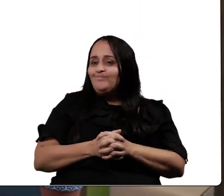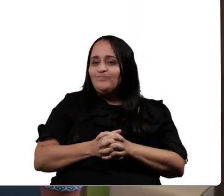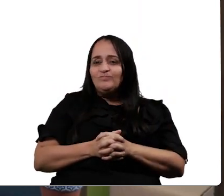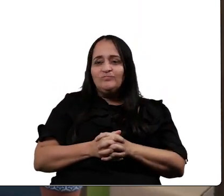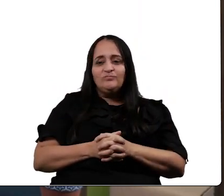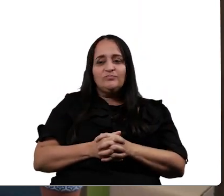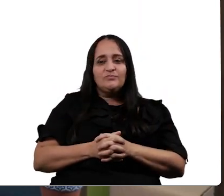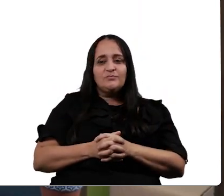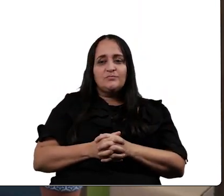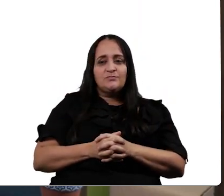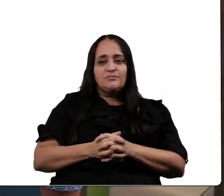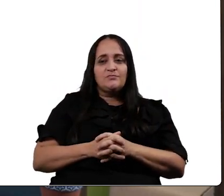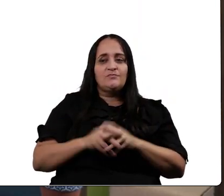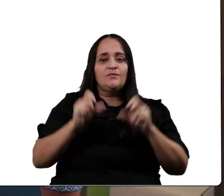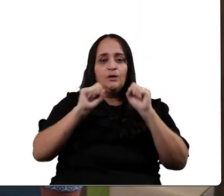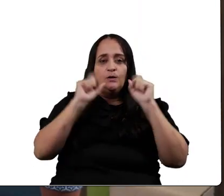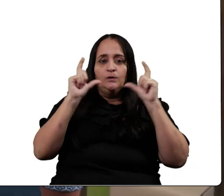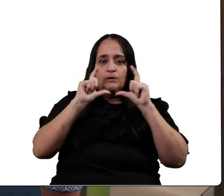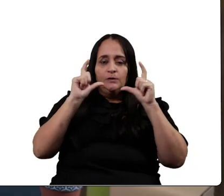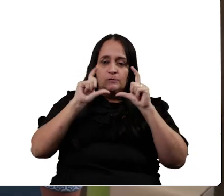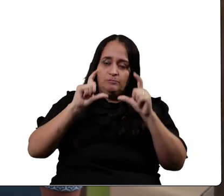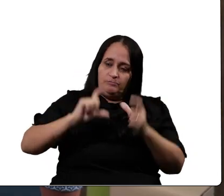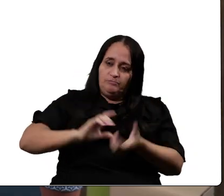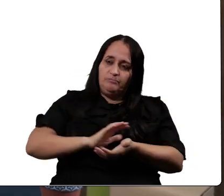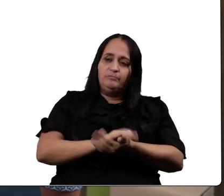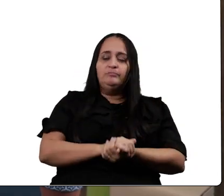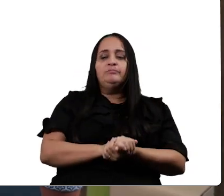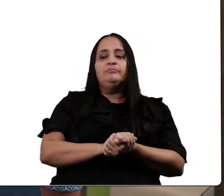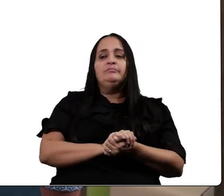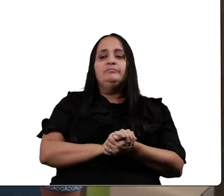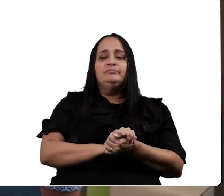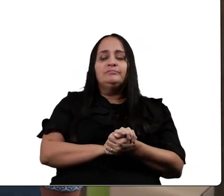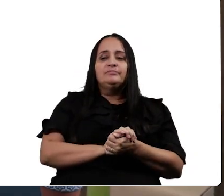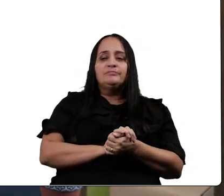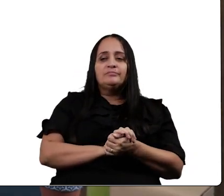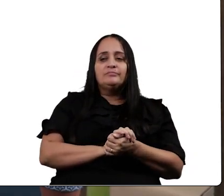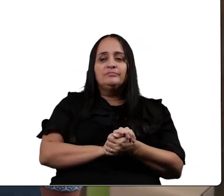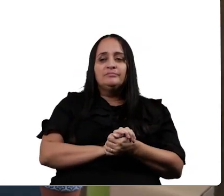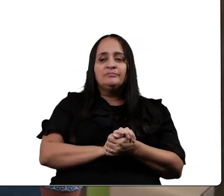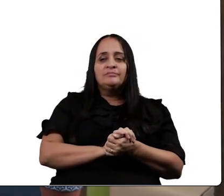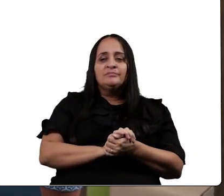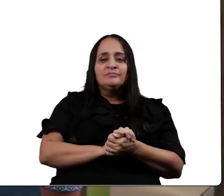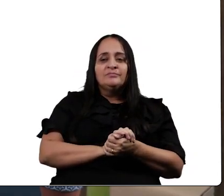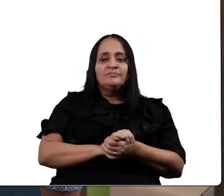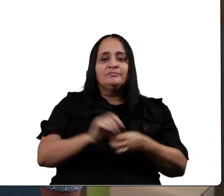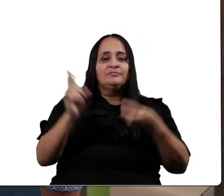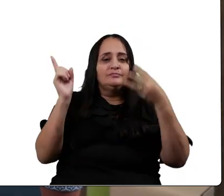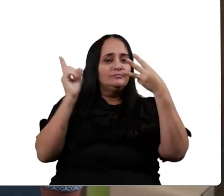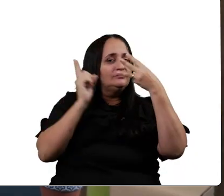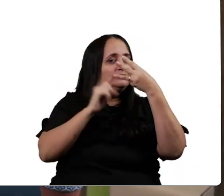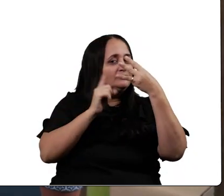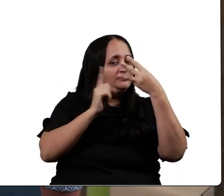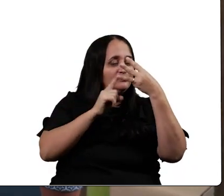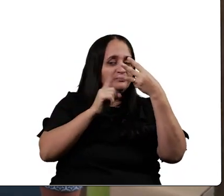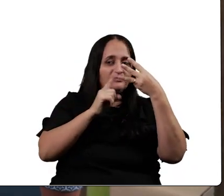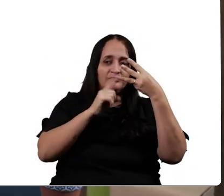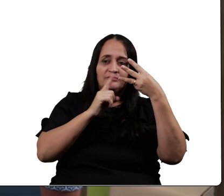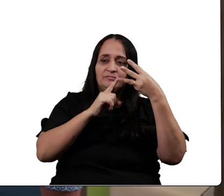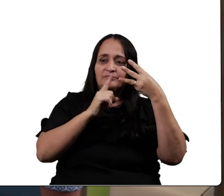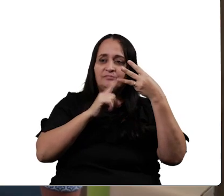né? Então fique atento aí para os sinais. Na próxima notícia, que é a número